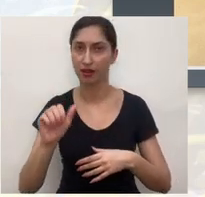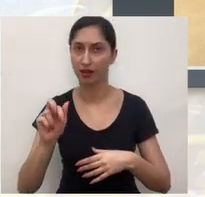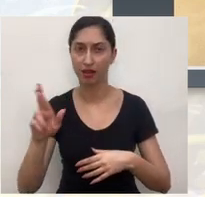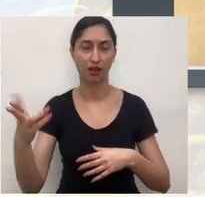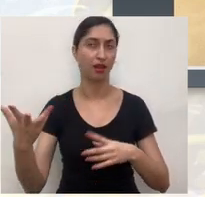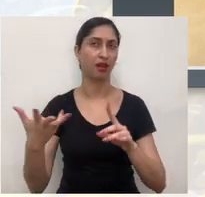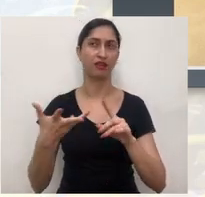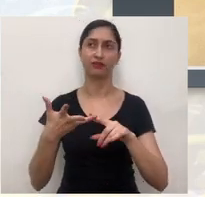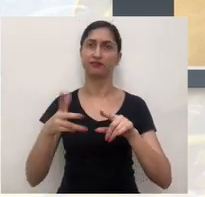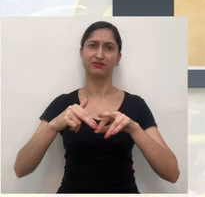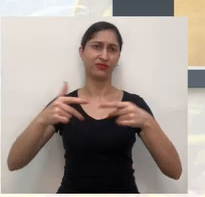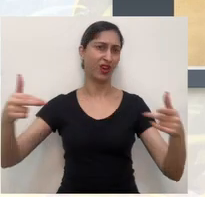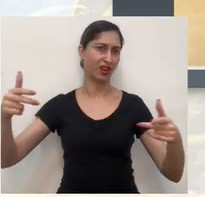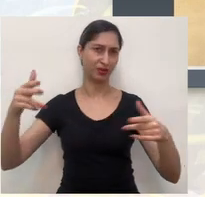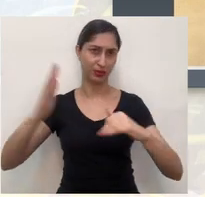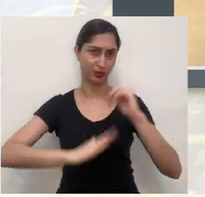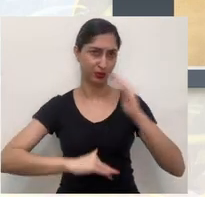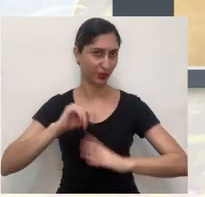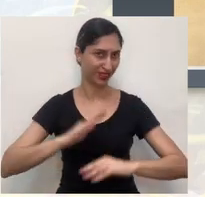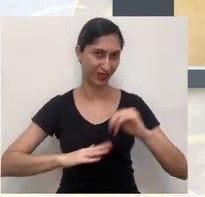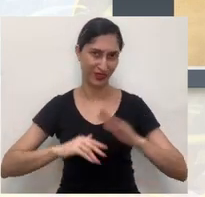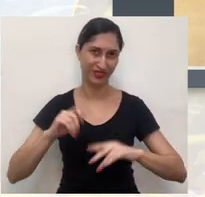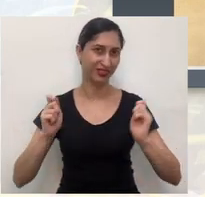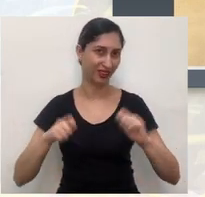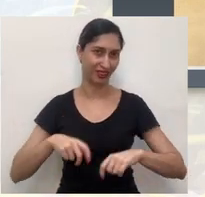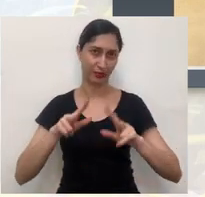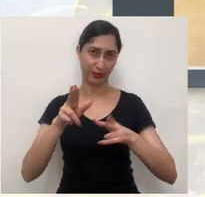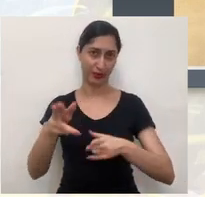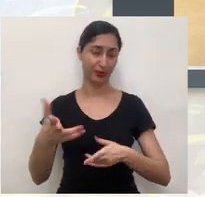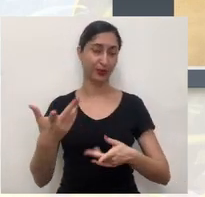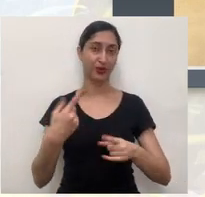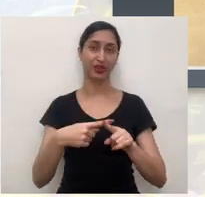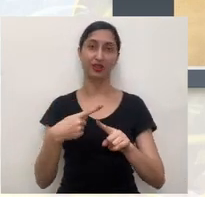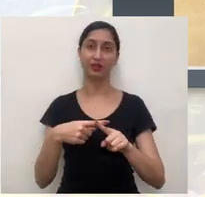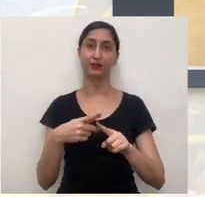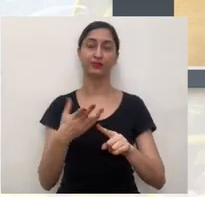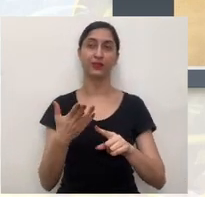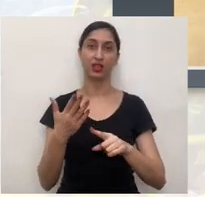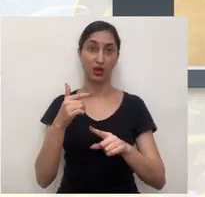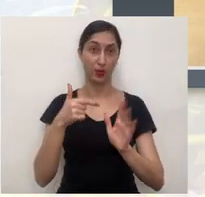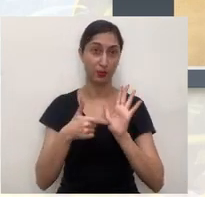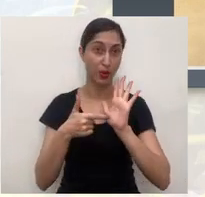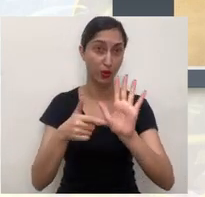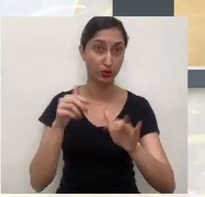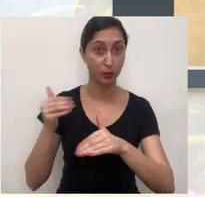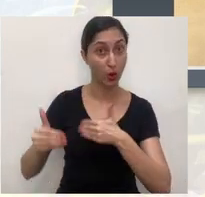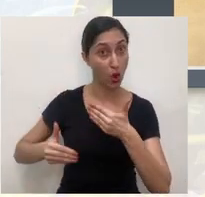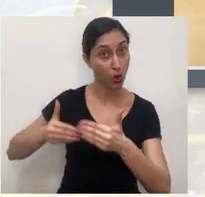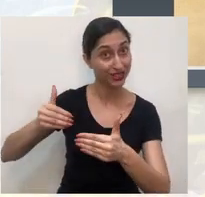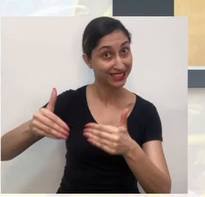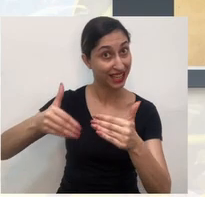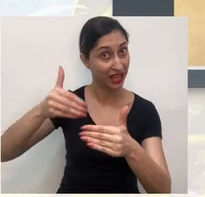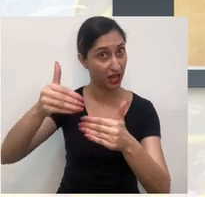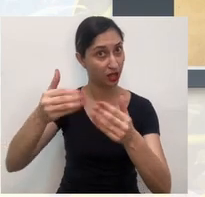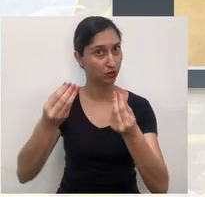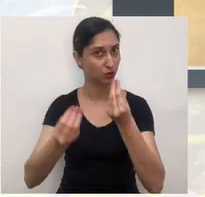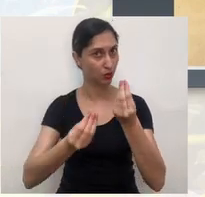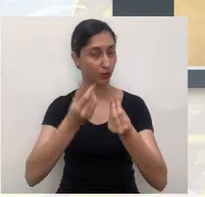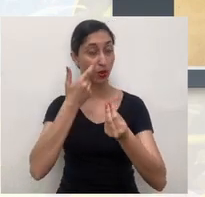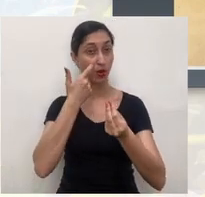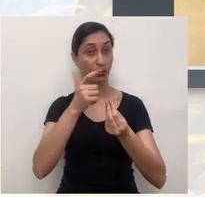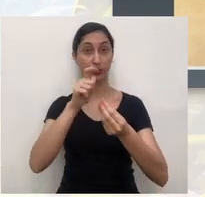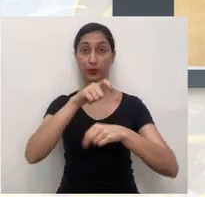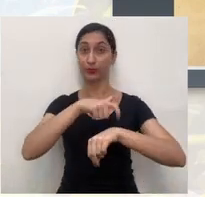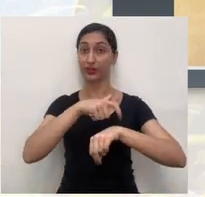parte dos processos. Eu estou mostrando, então, a fase assim, final, pensando que poderia, aqui